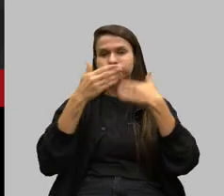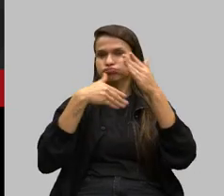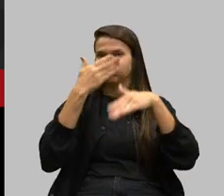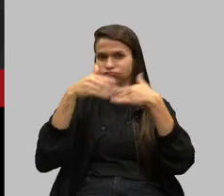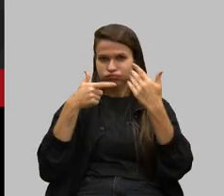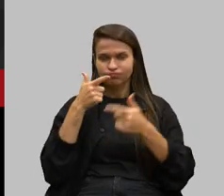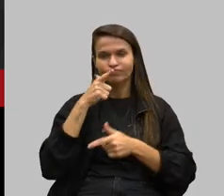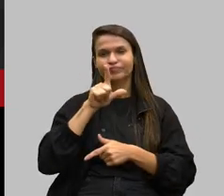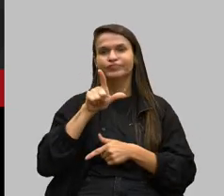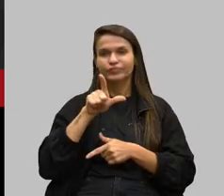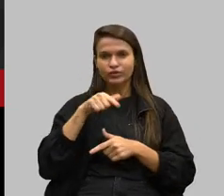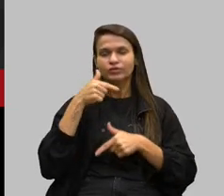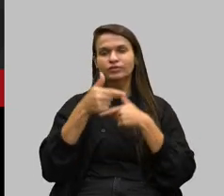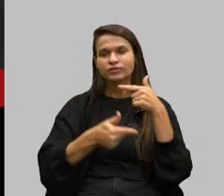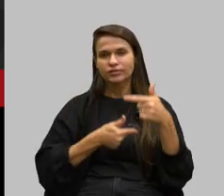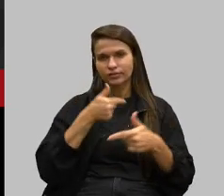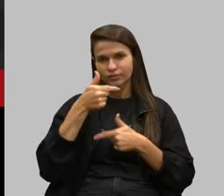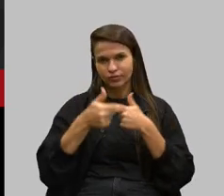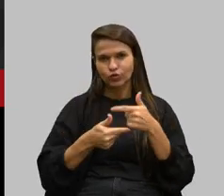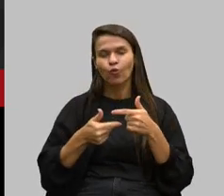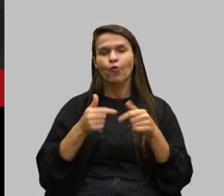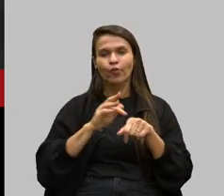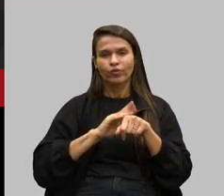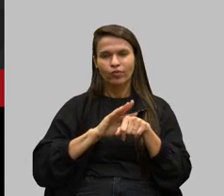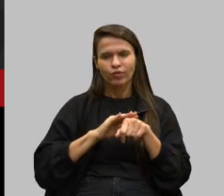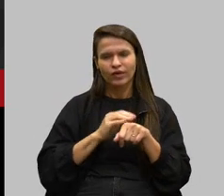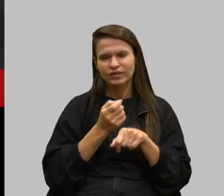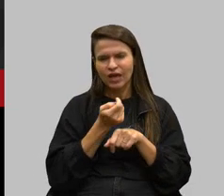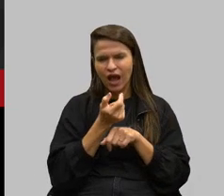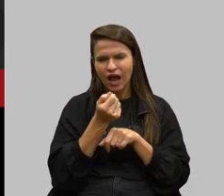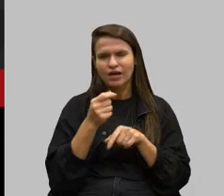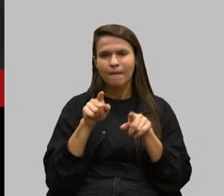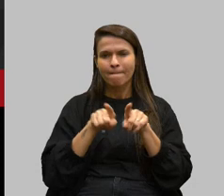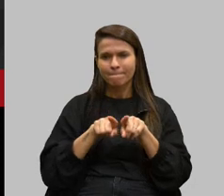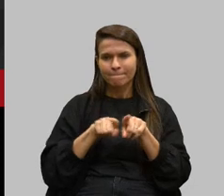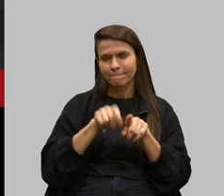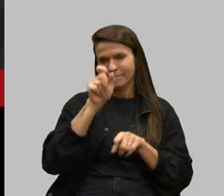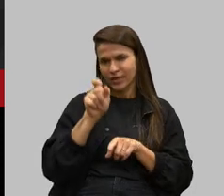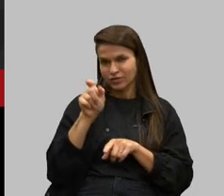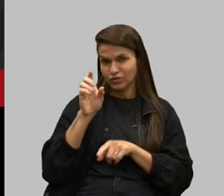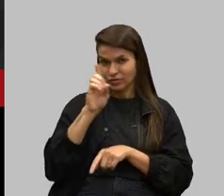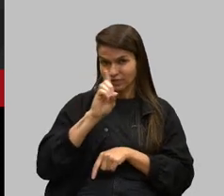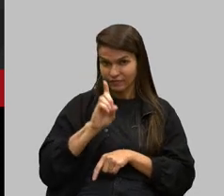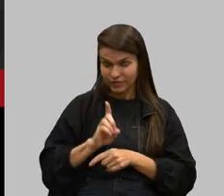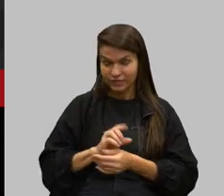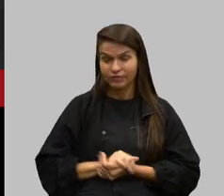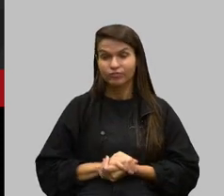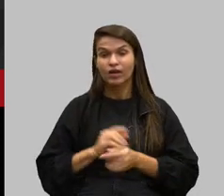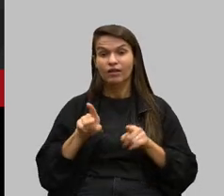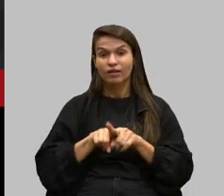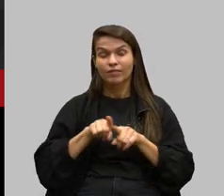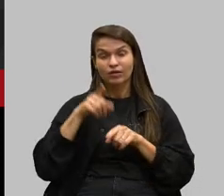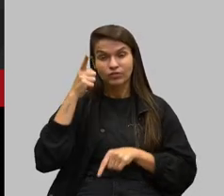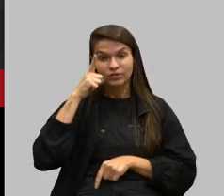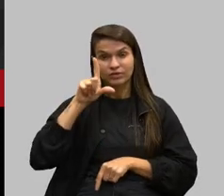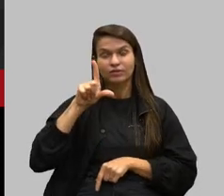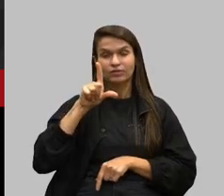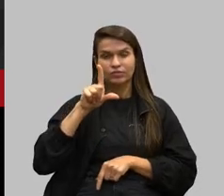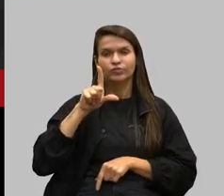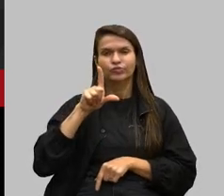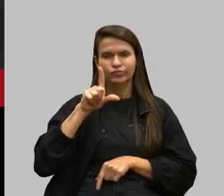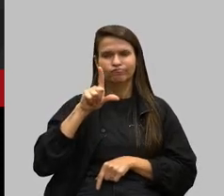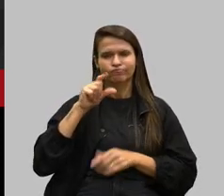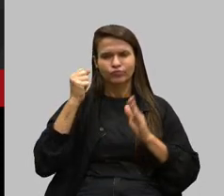eh trabalha com doenças raras e pessoas com deficiência também conseguimos numa ação